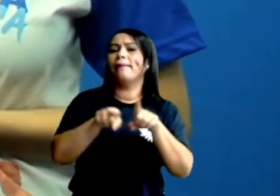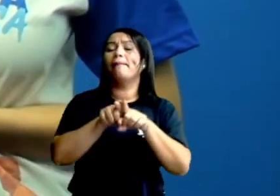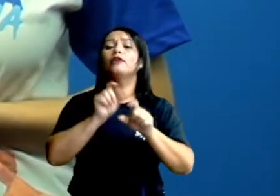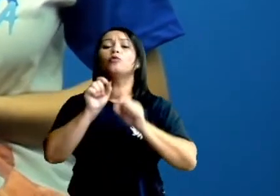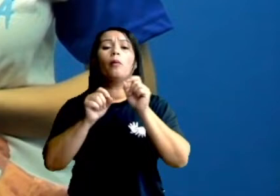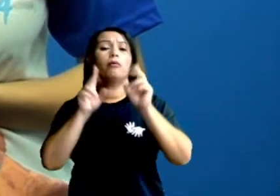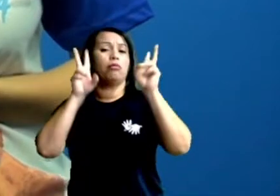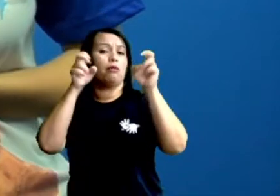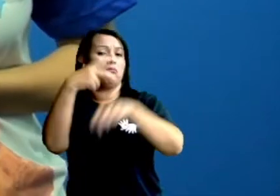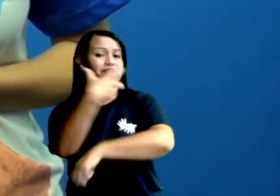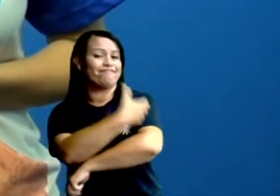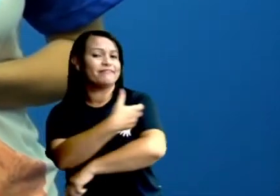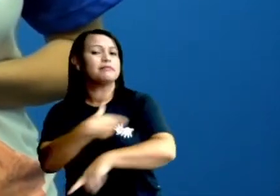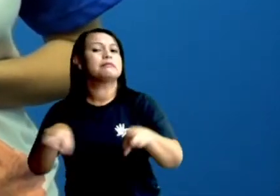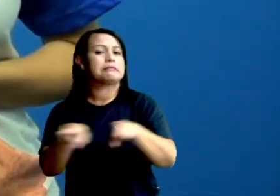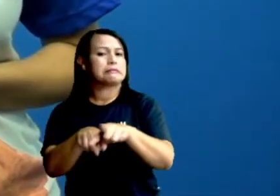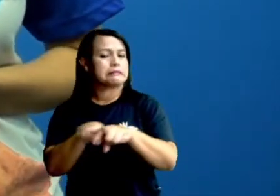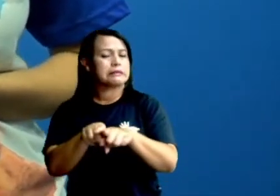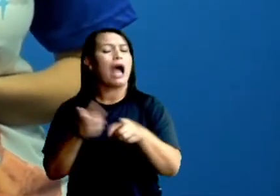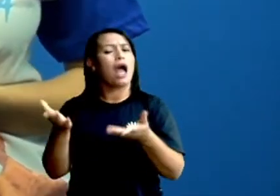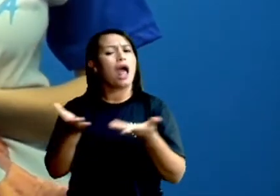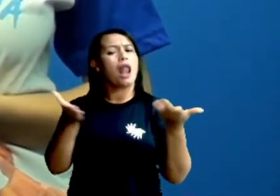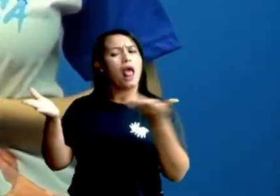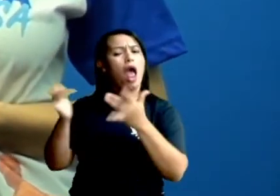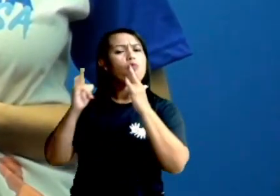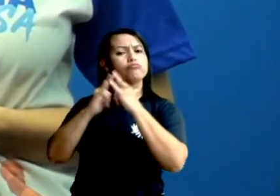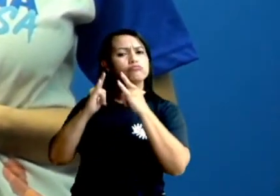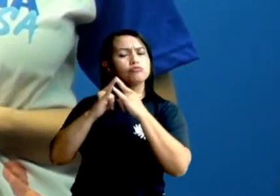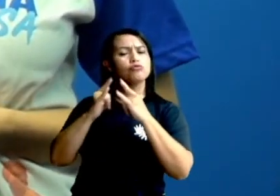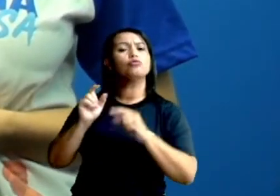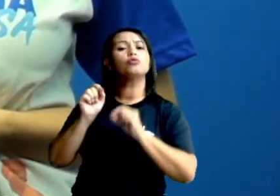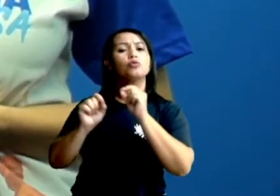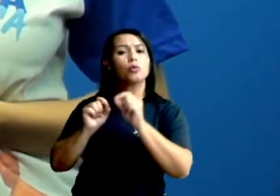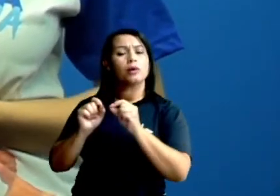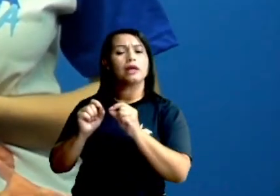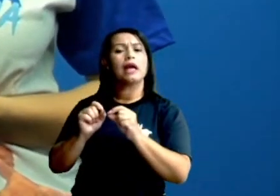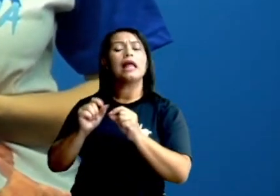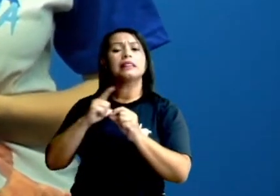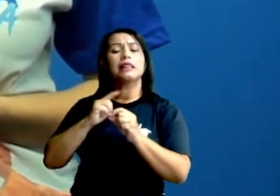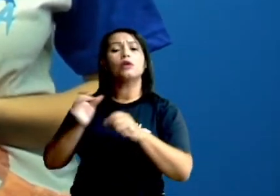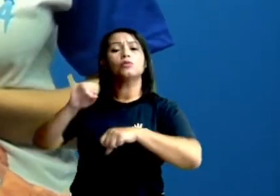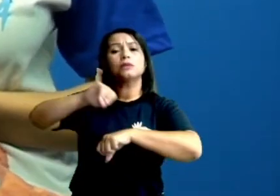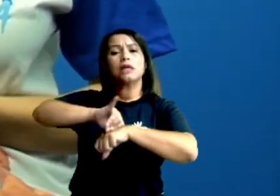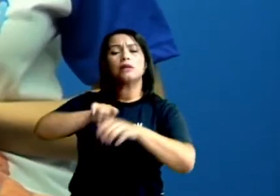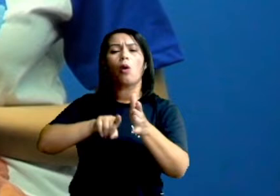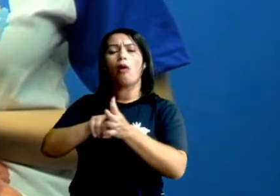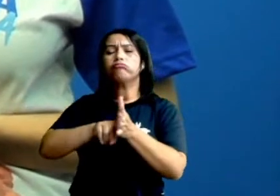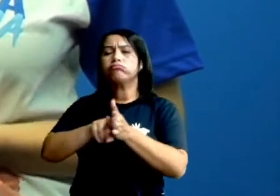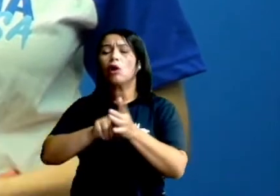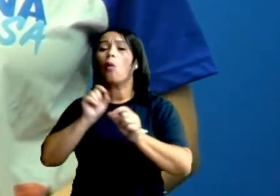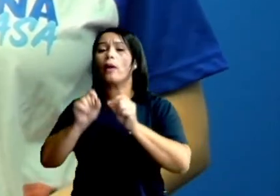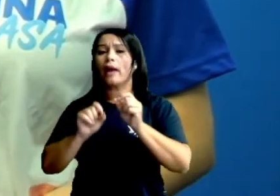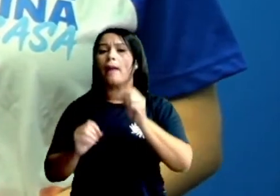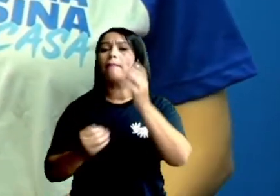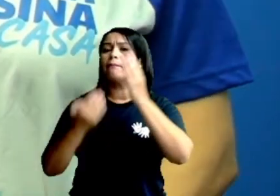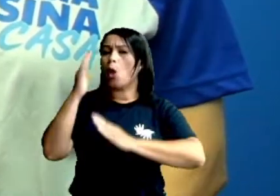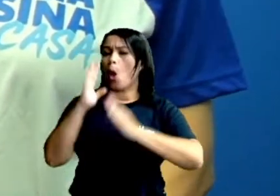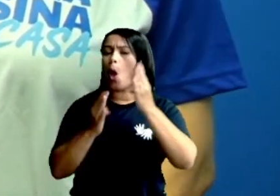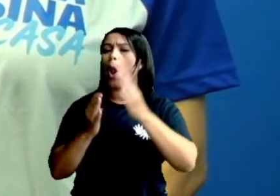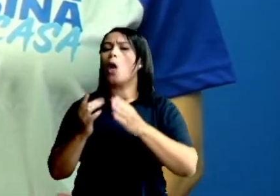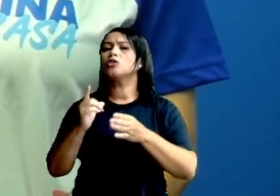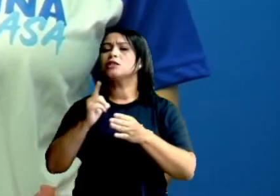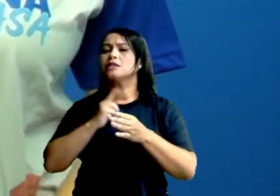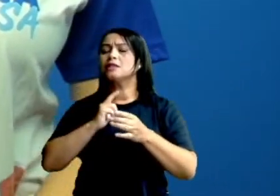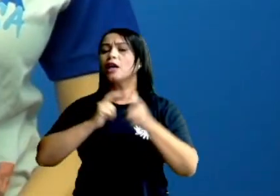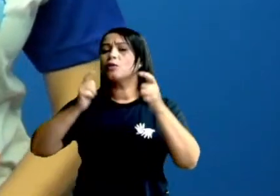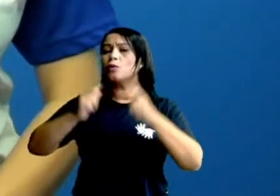da vacina, né? Então aí o Instituto Butantan ele é destacado como um centro de pesquisa biológica, que é localizado no bairro de Butantã,